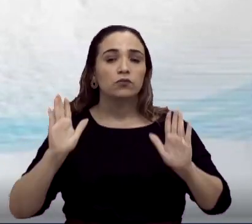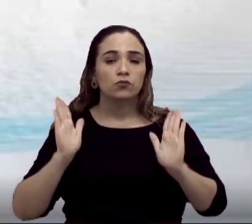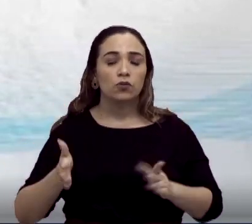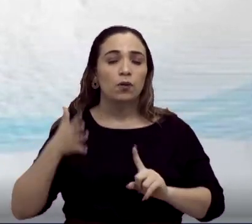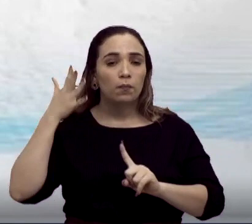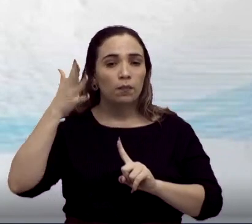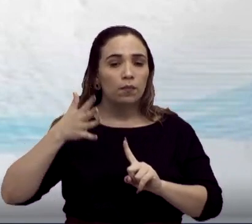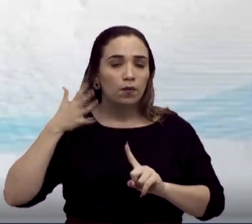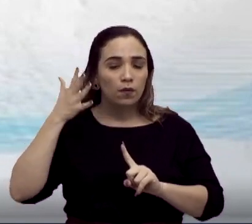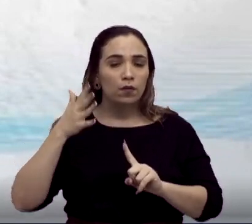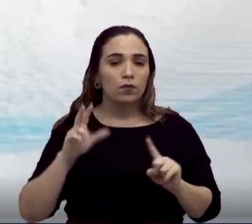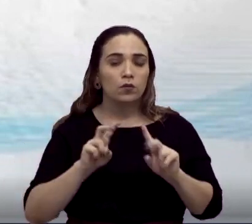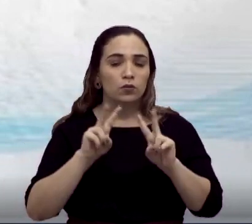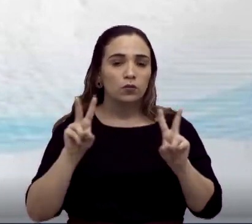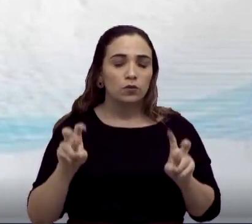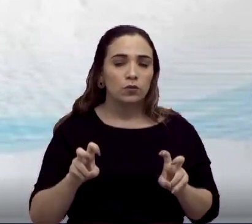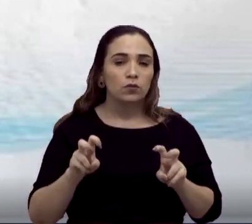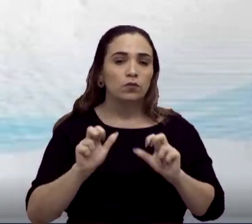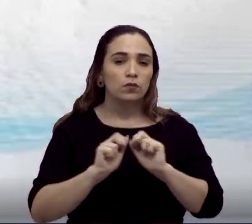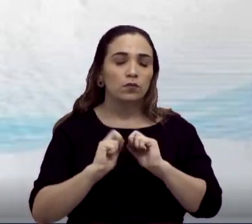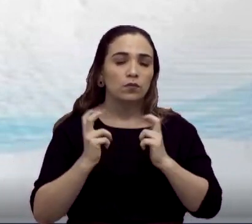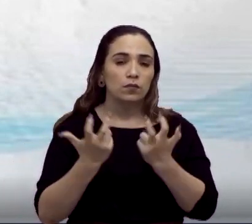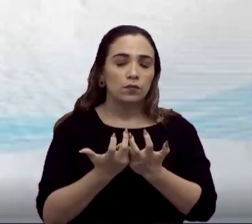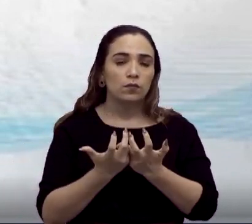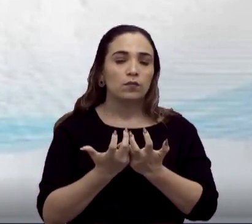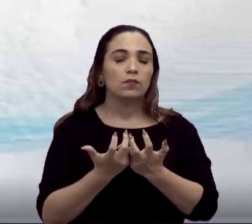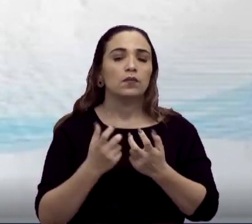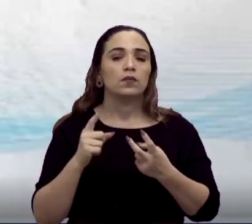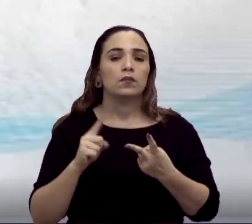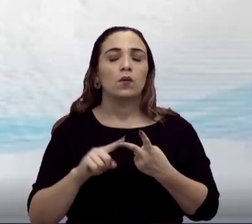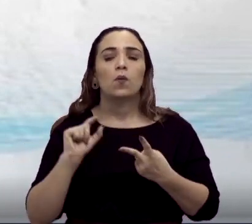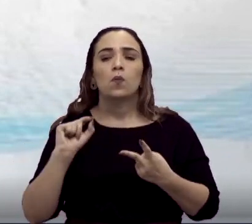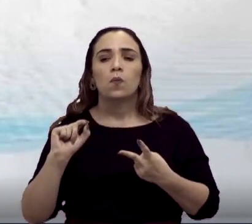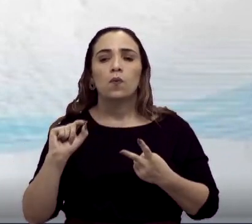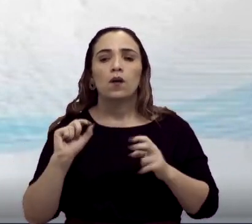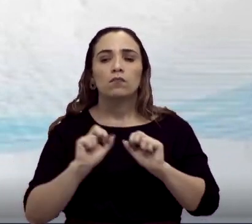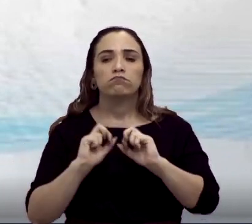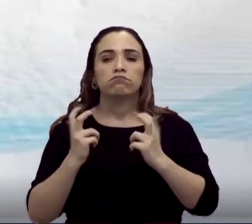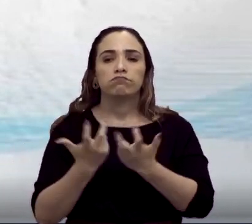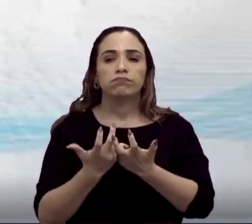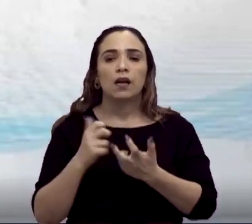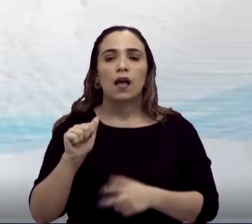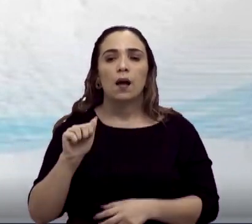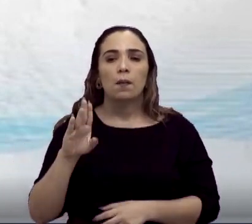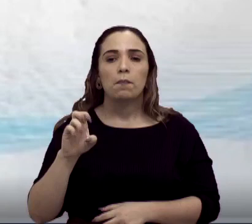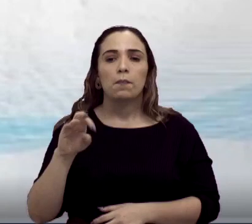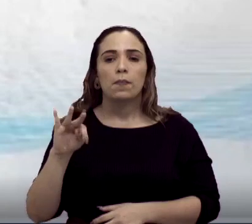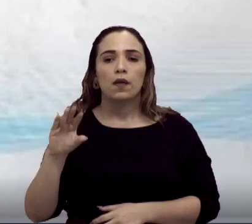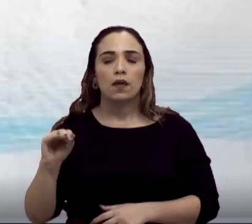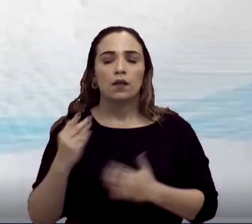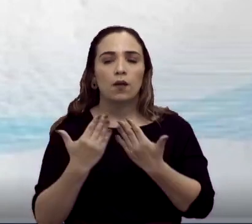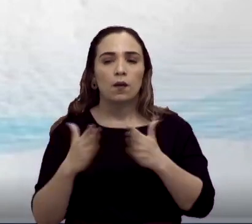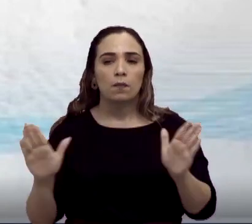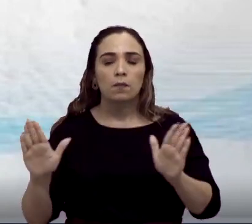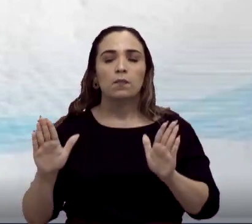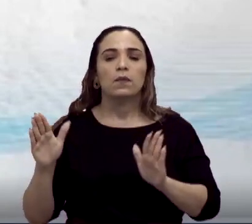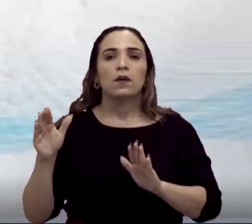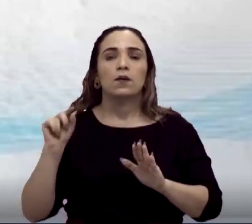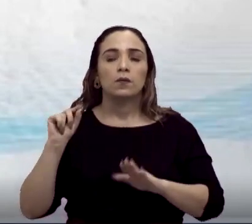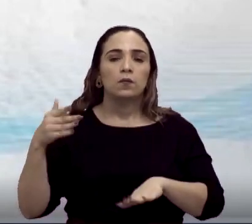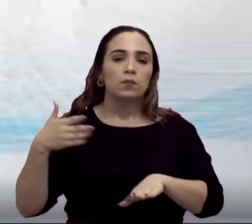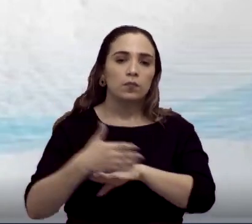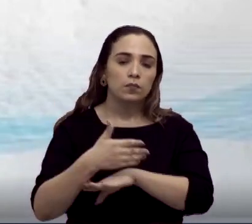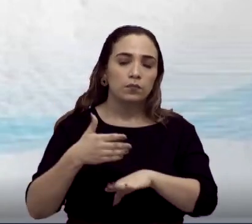palestras sobre o parlamento aberto, o que é o parlamento aberto, que é justamente a aproximação da sociedade